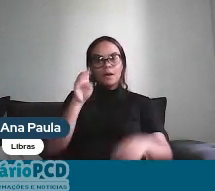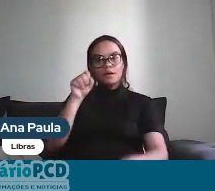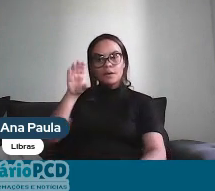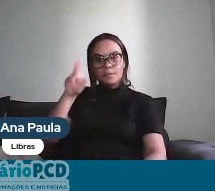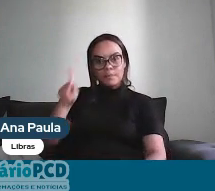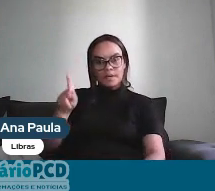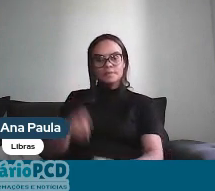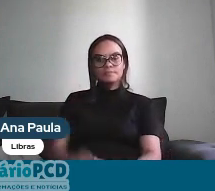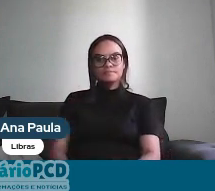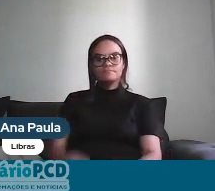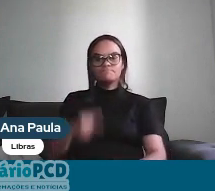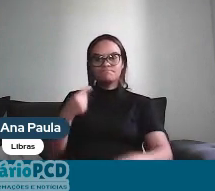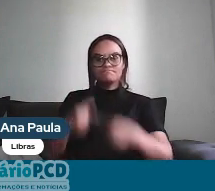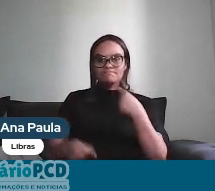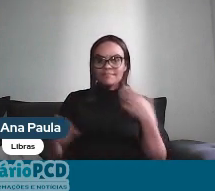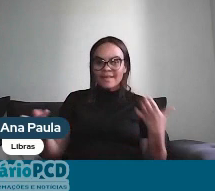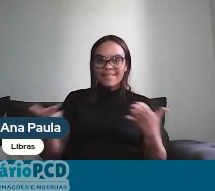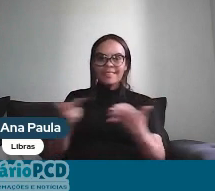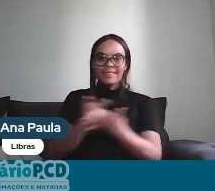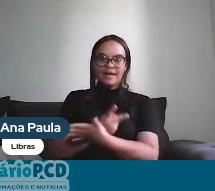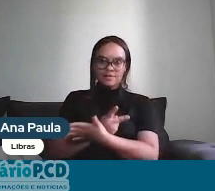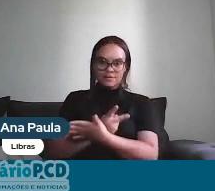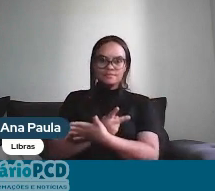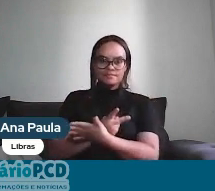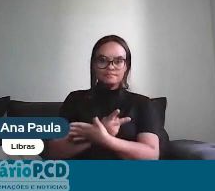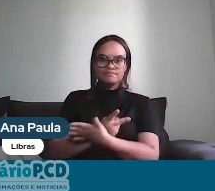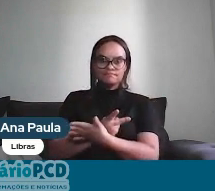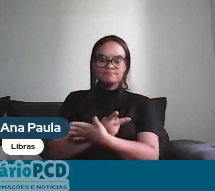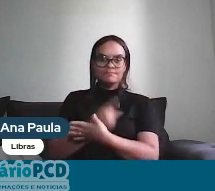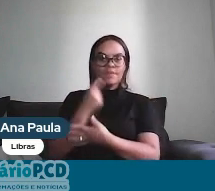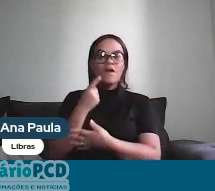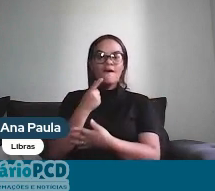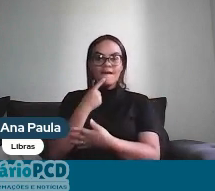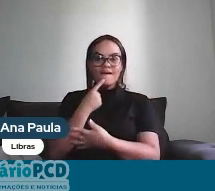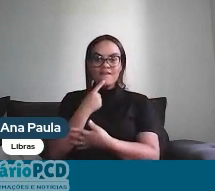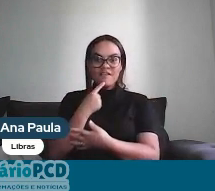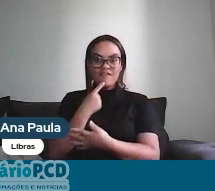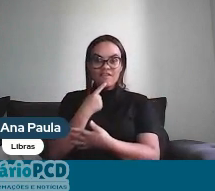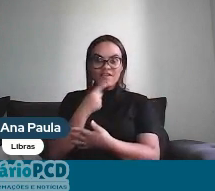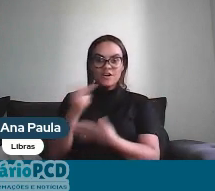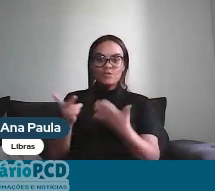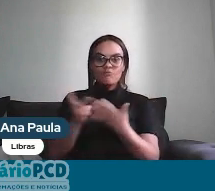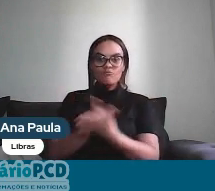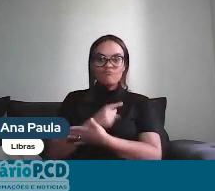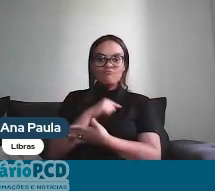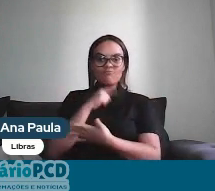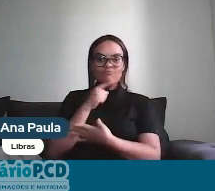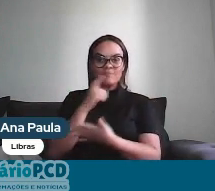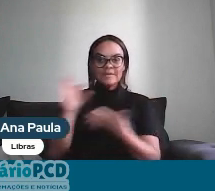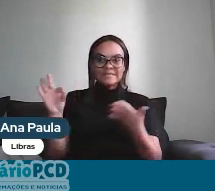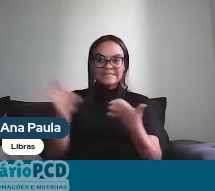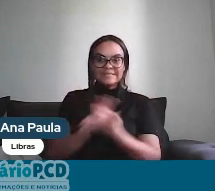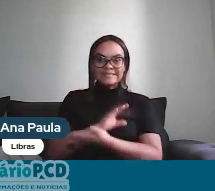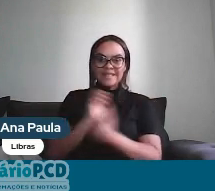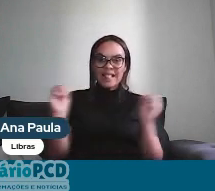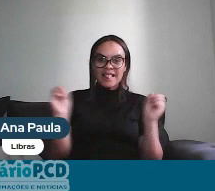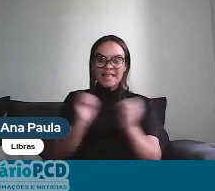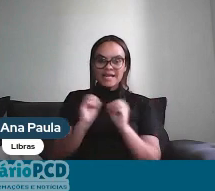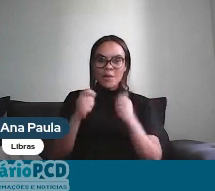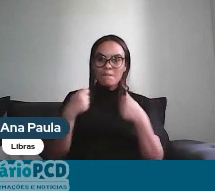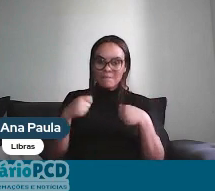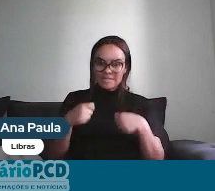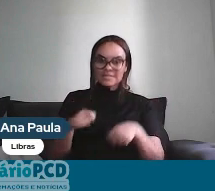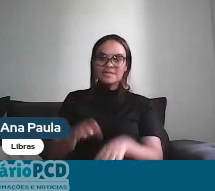política está incorreta, faço questão de dizer isso. Não conseguimos corrigi-la ainda, mas